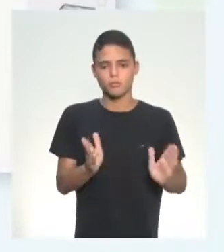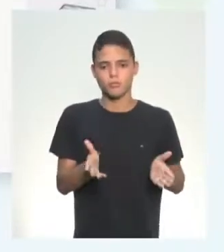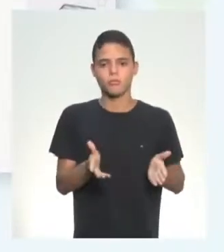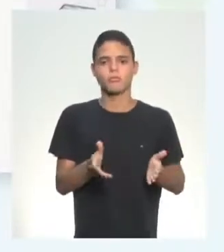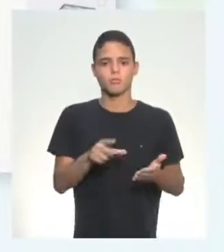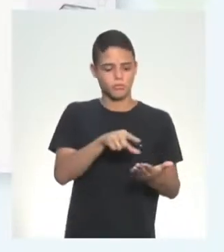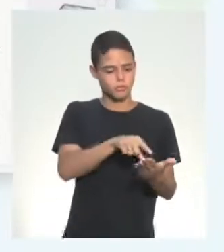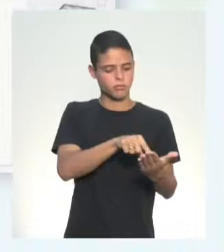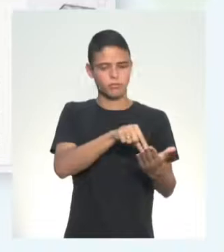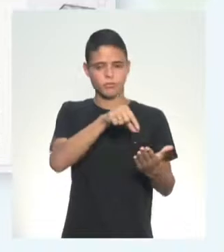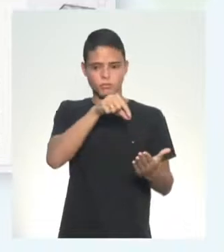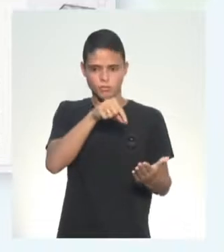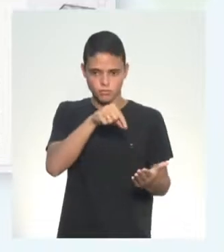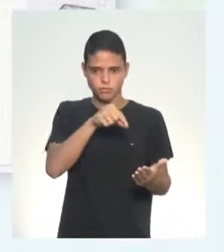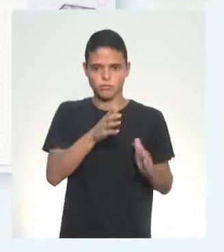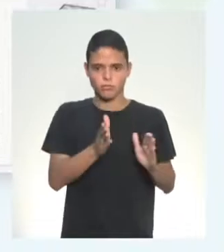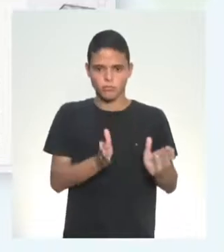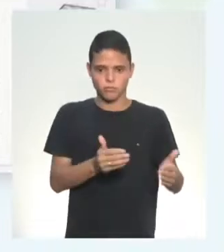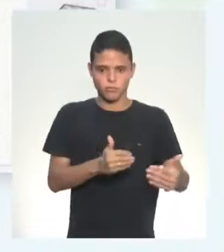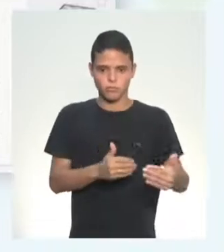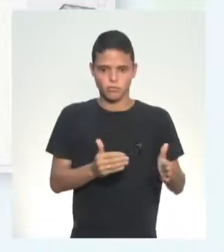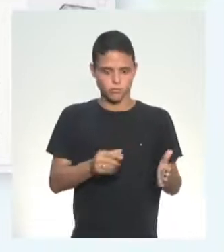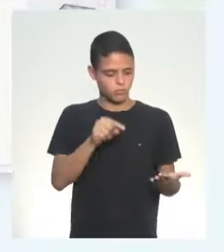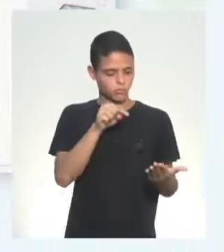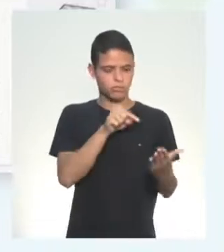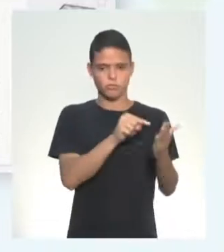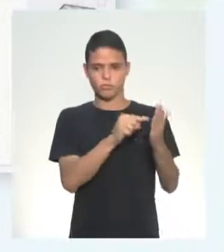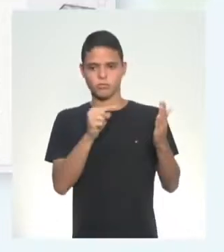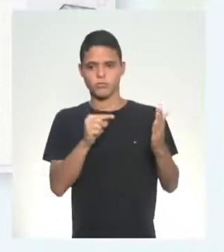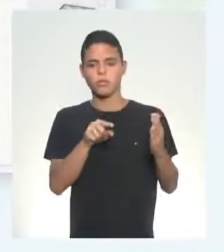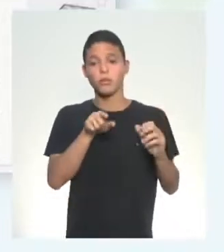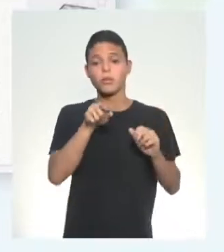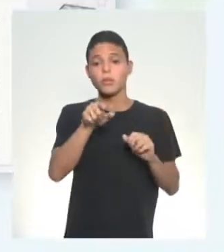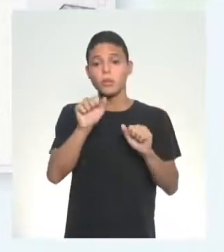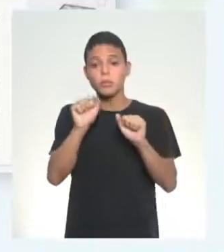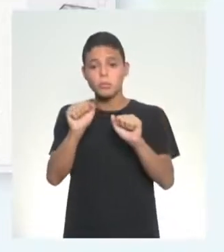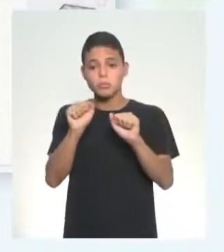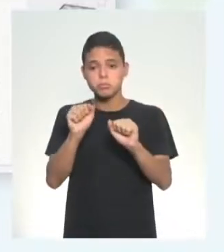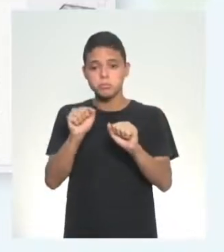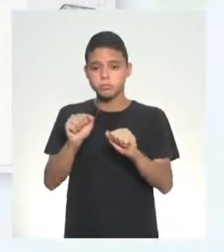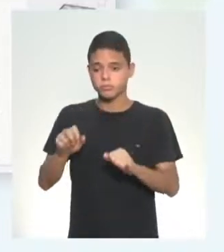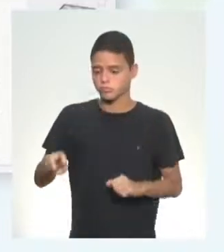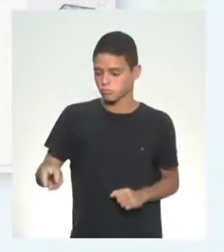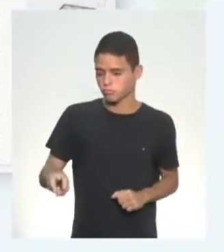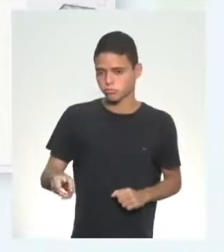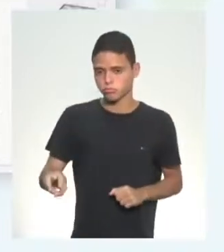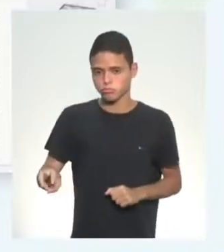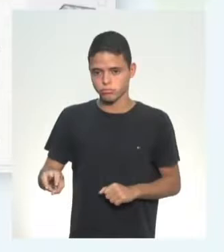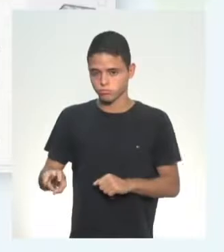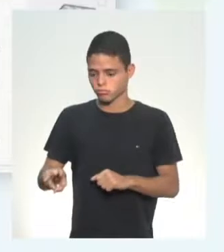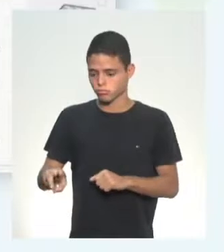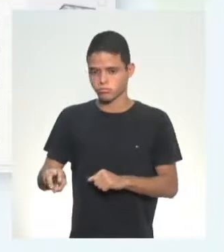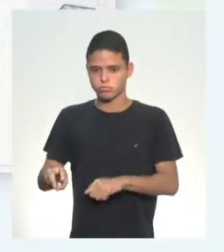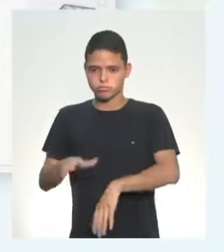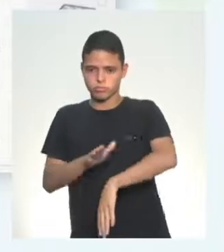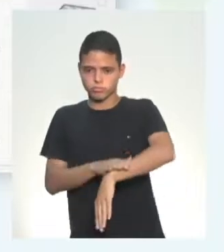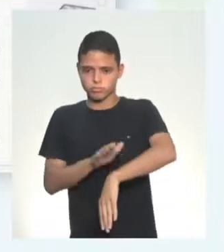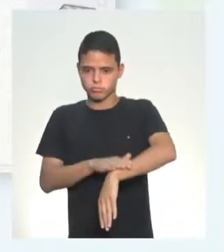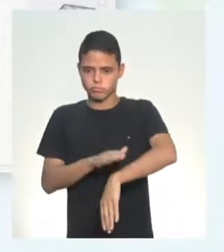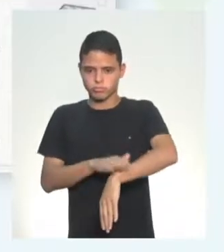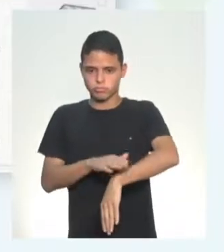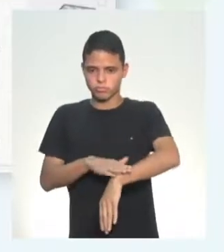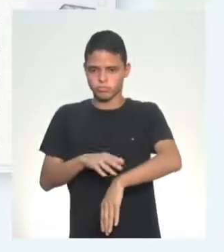Selecionando a caixa, dando um clique sobre ela, eu posso, com o meu botão esquerdo do mouse pressionado, vir numa